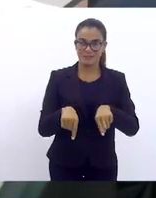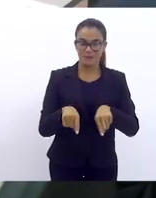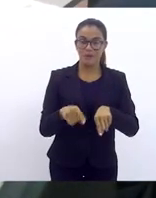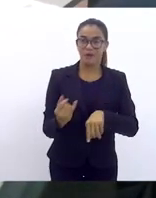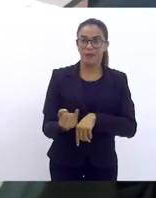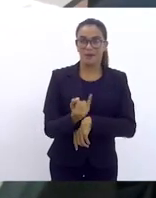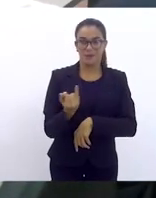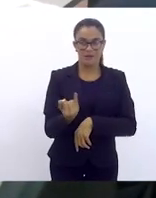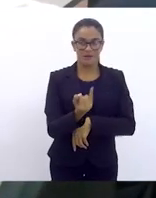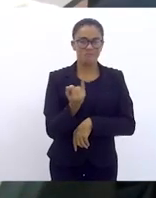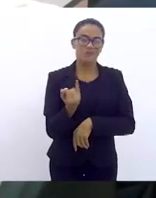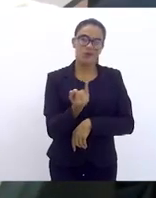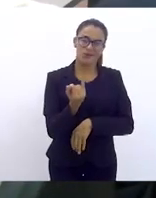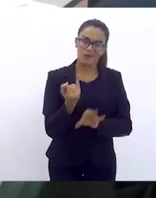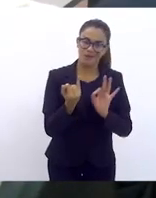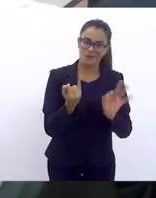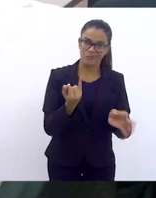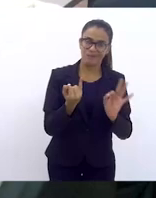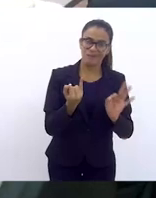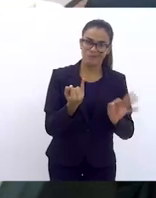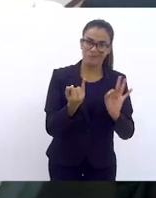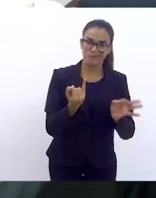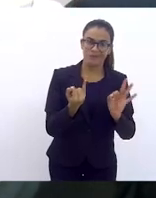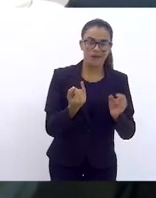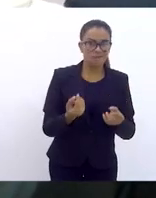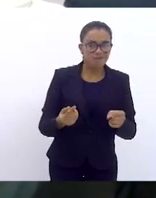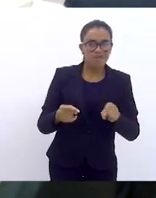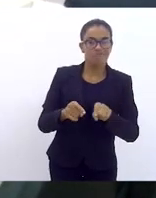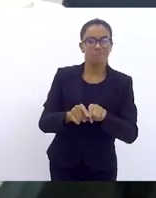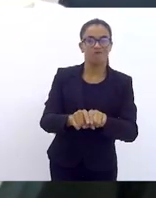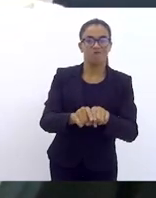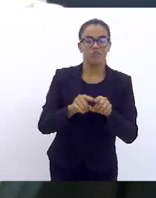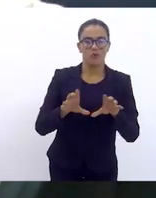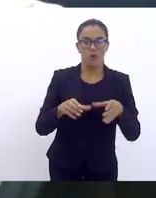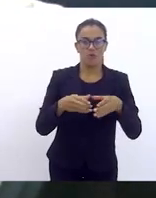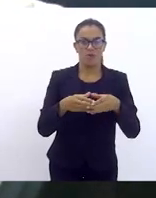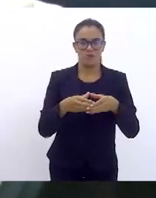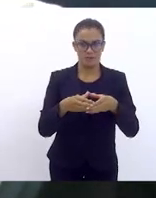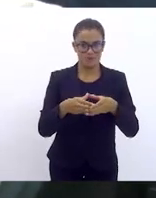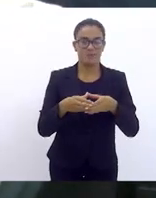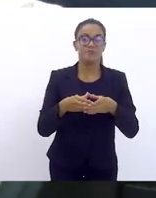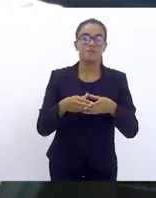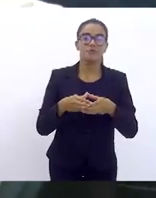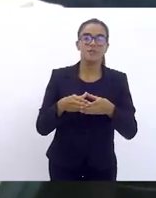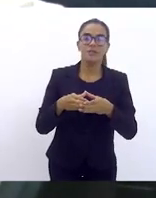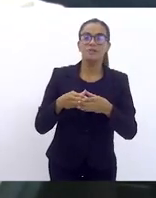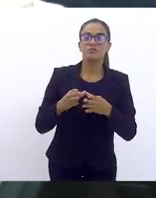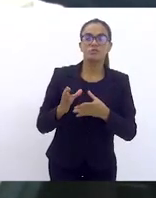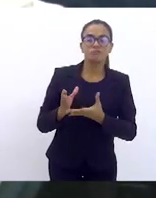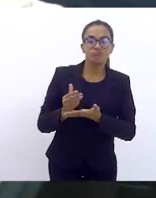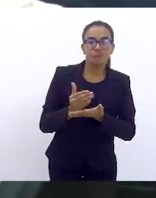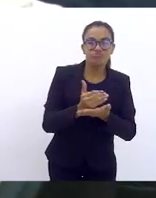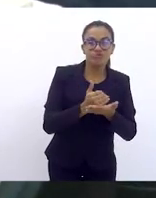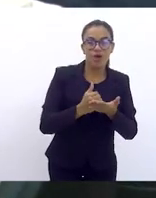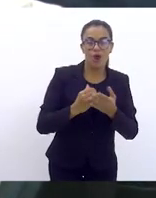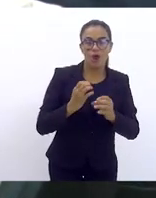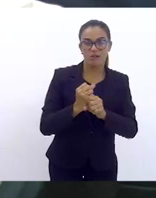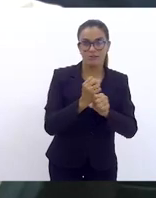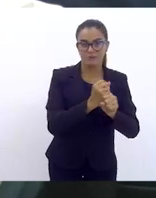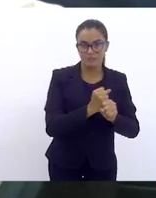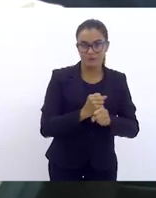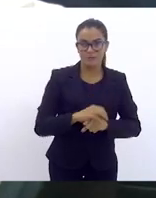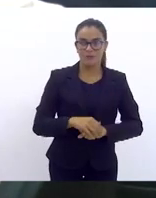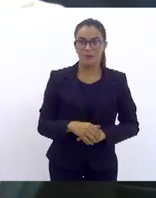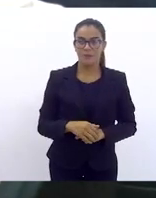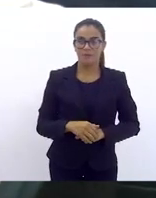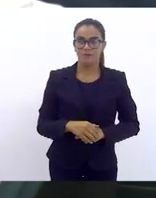é importante estar aqui com a comissão de orçamento a Julieta ver-lhe